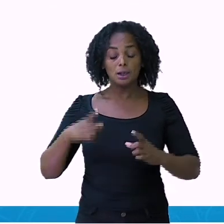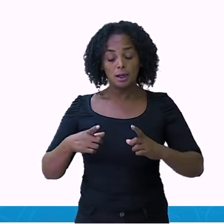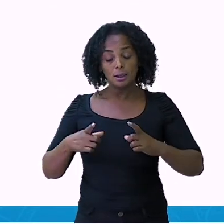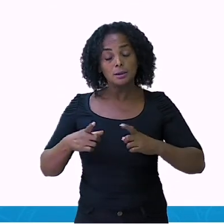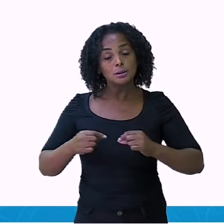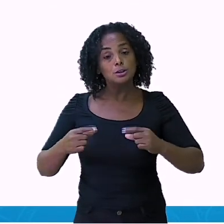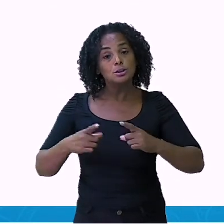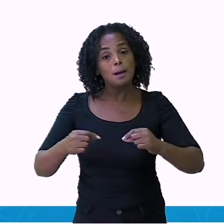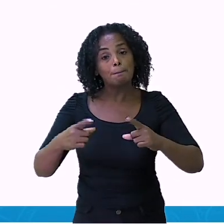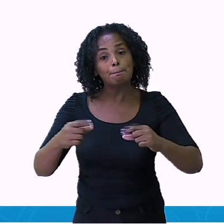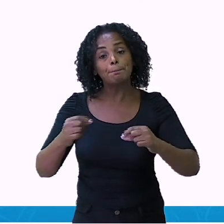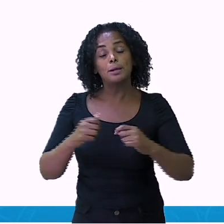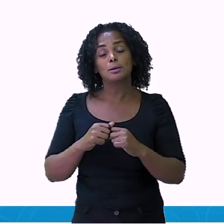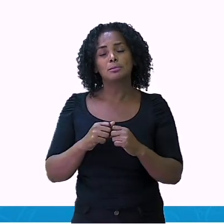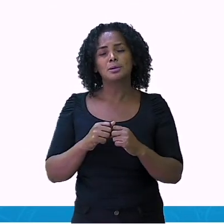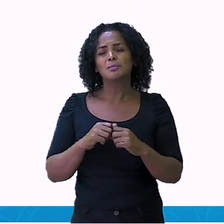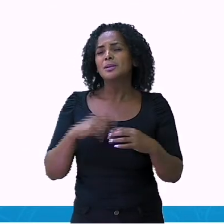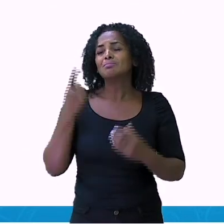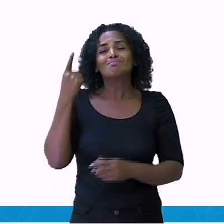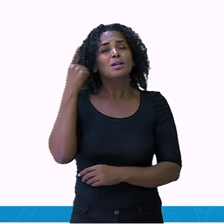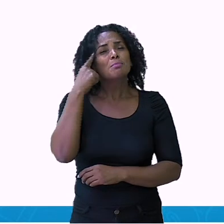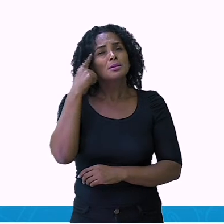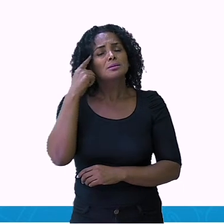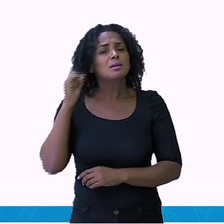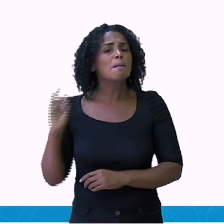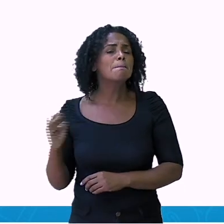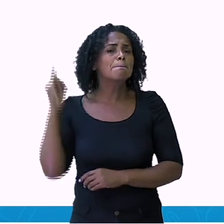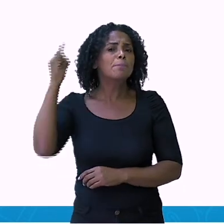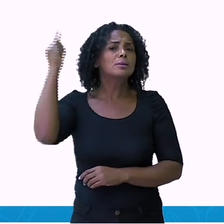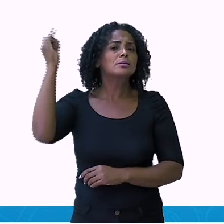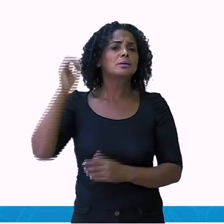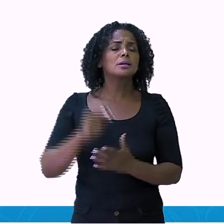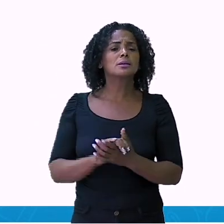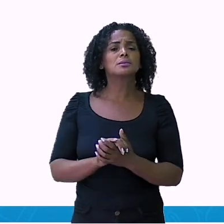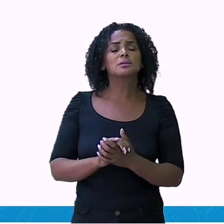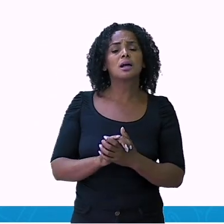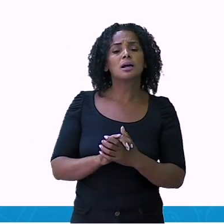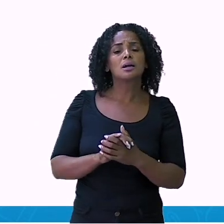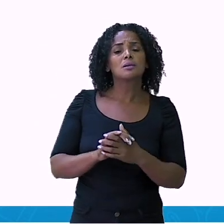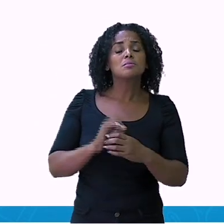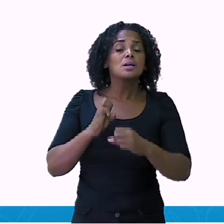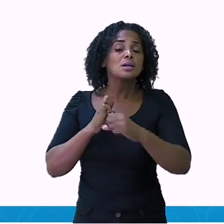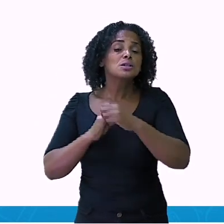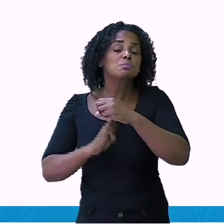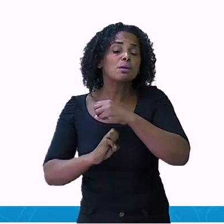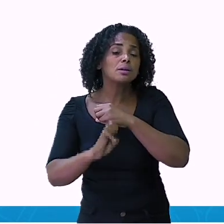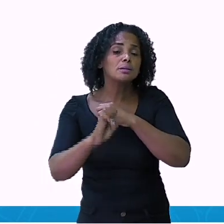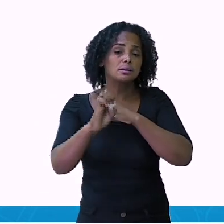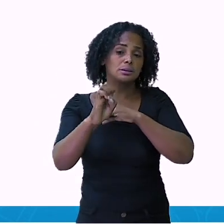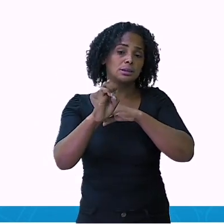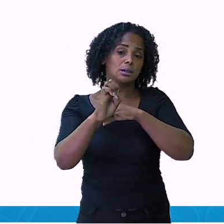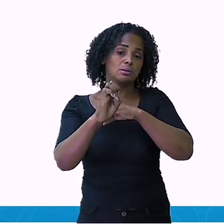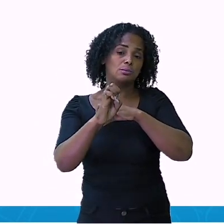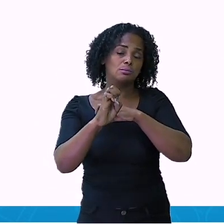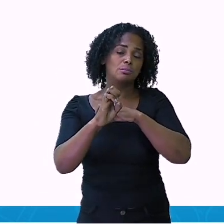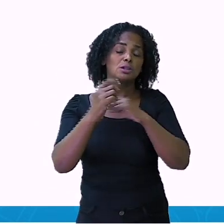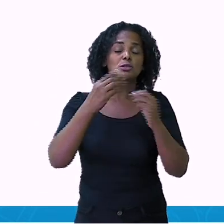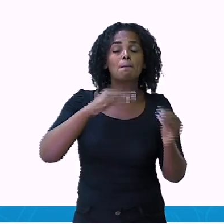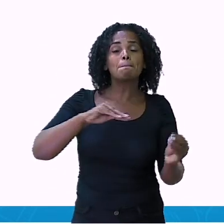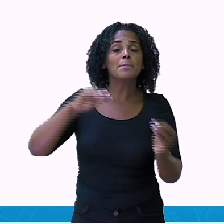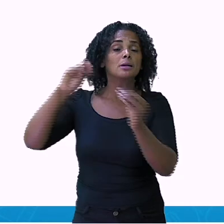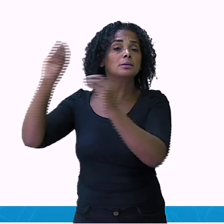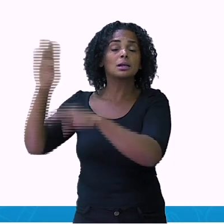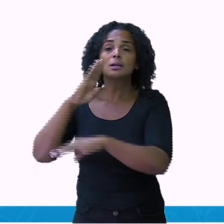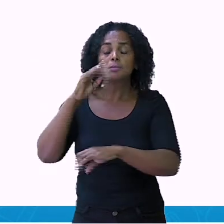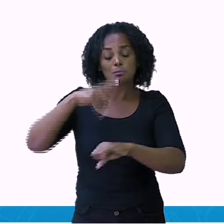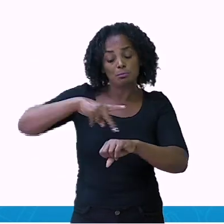veja bem, a gente às vezes nem imagina o quanto é importante essa questão da exportação. Então, a gente manda para esse país um